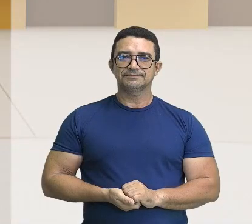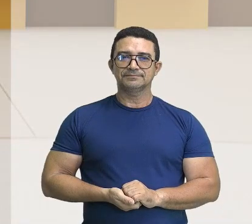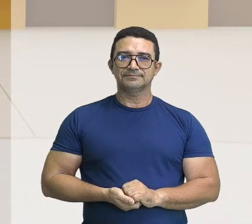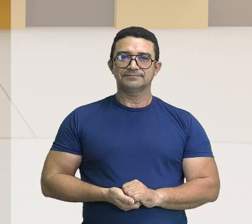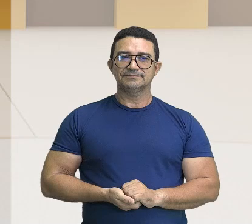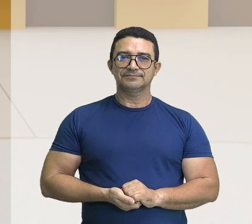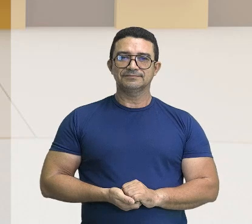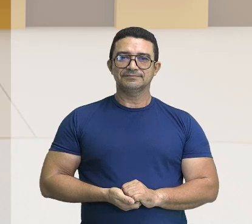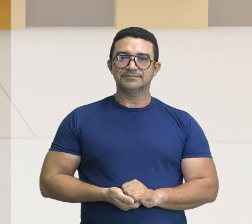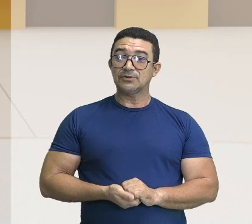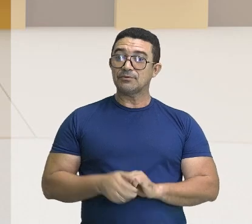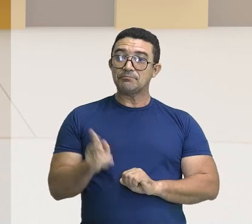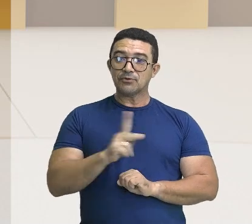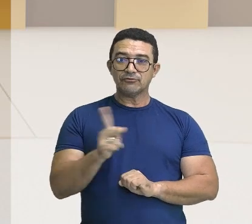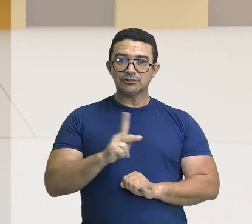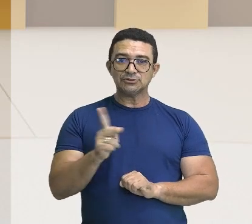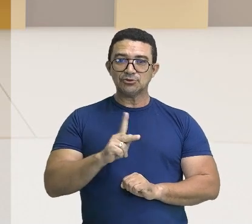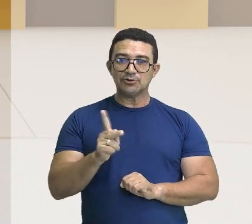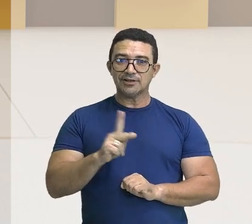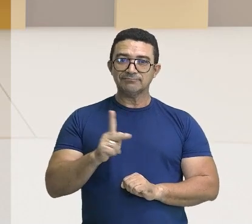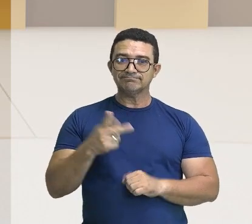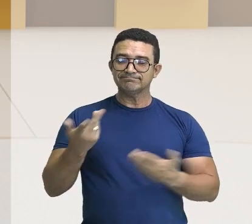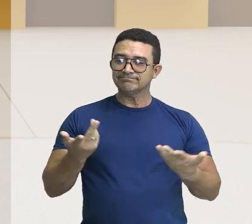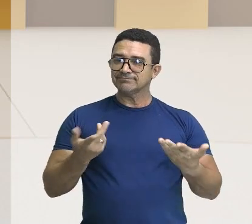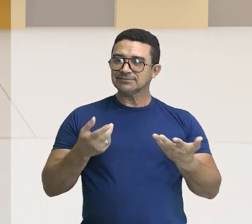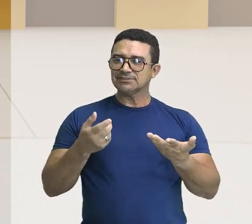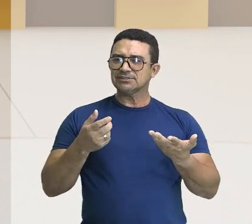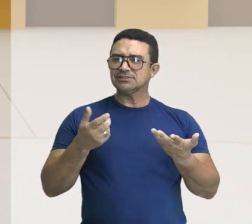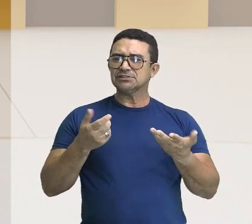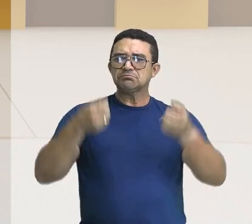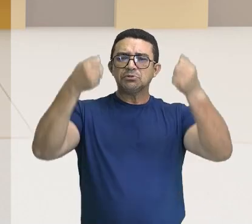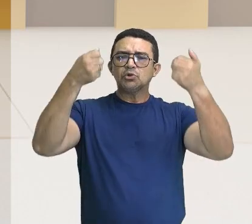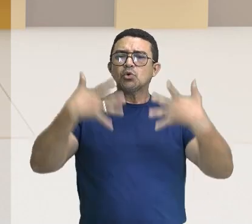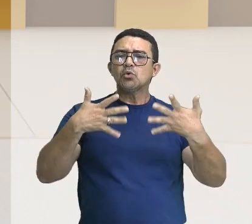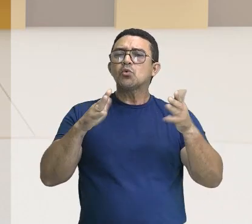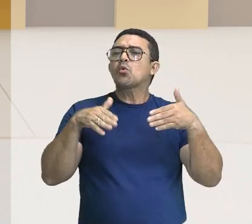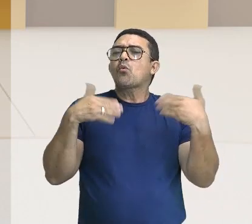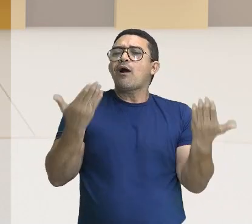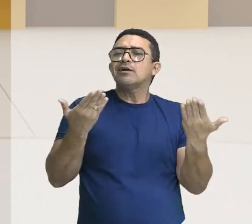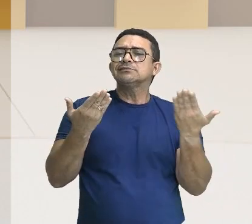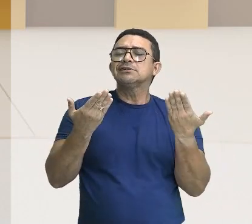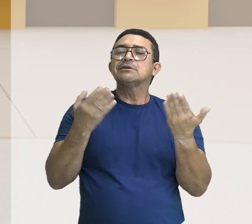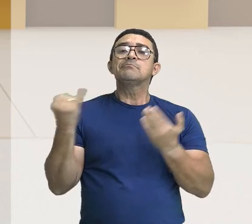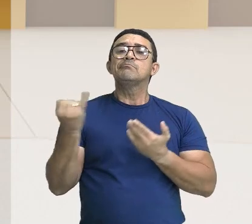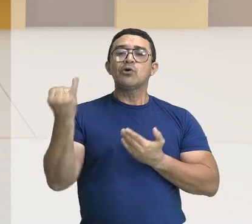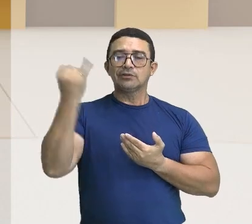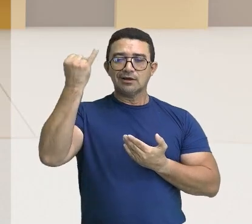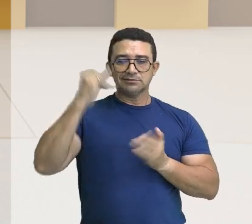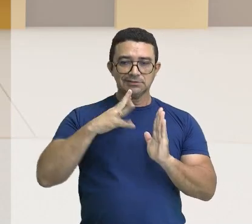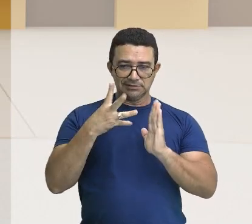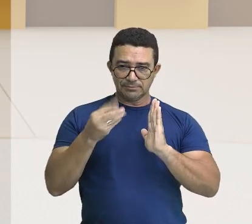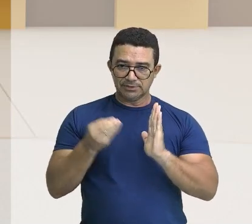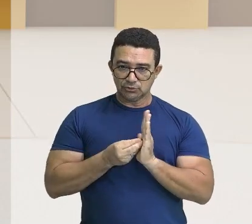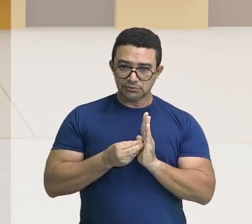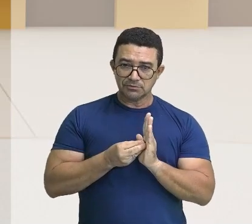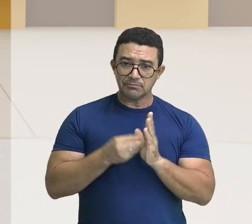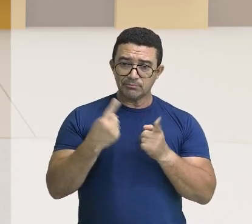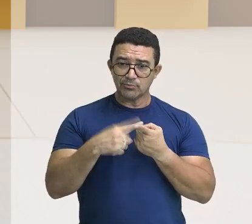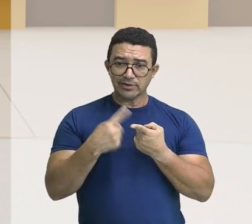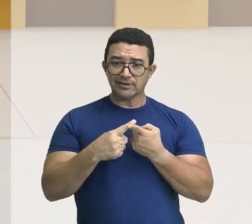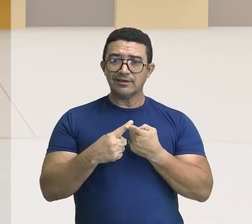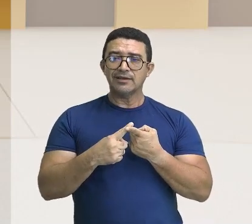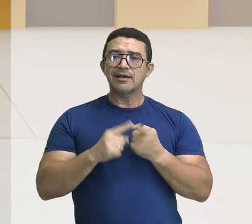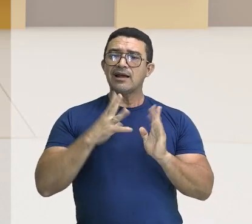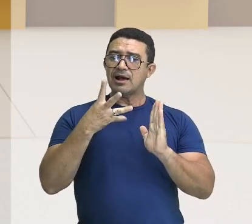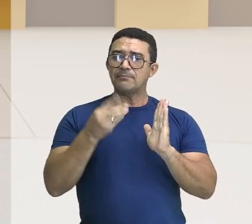Muito bem. A professora trouxe, então, de forma geral, aí, qual é a importância da Amazônia, o que ela representa,